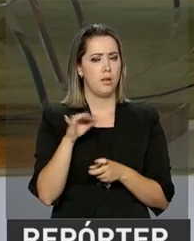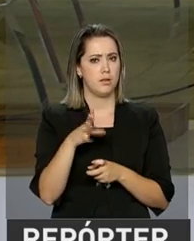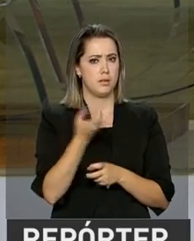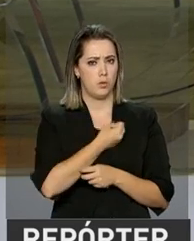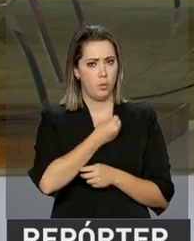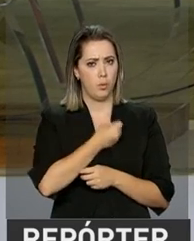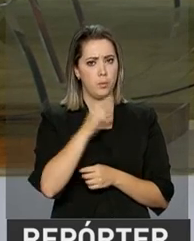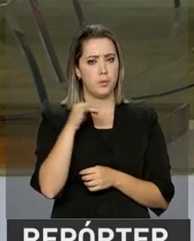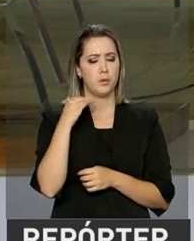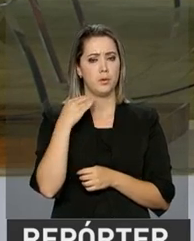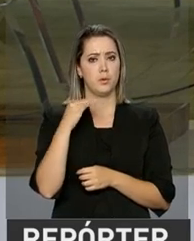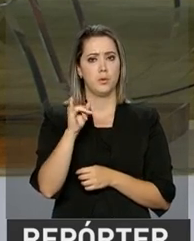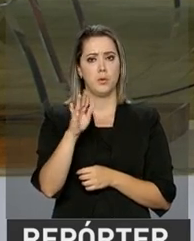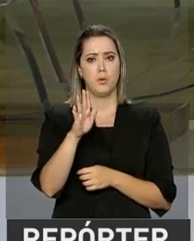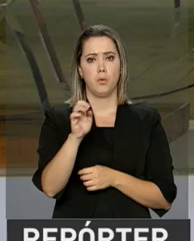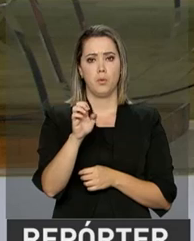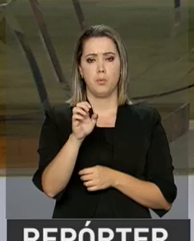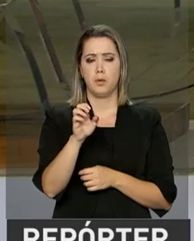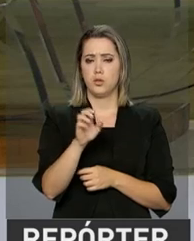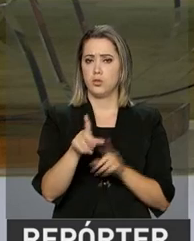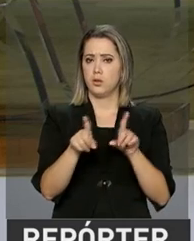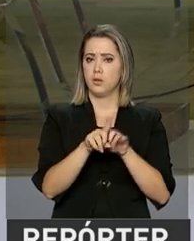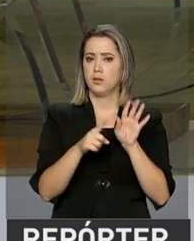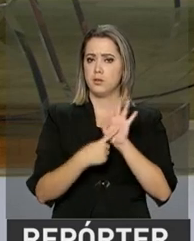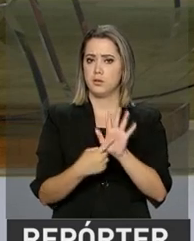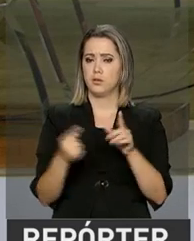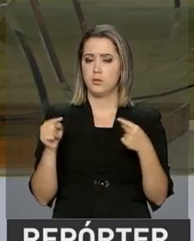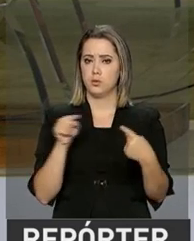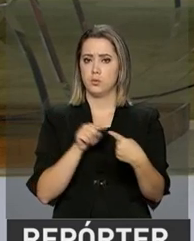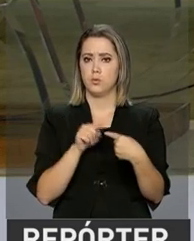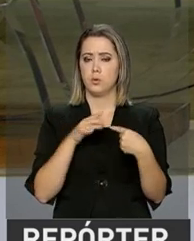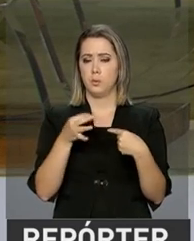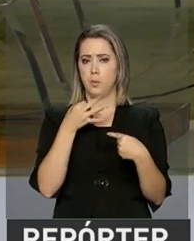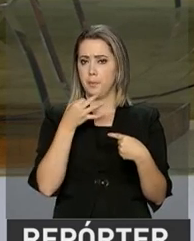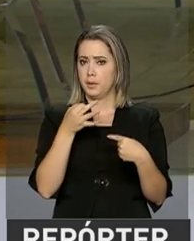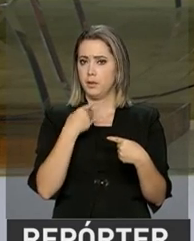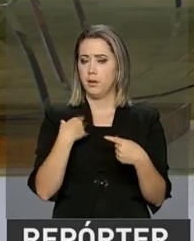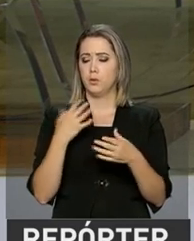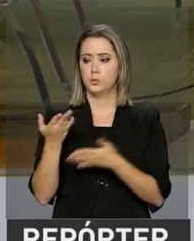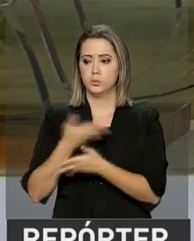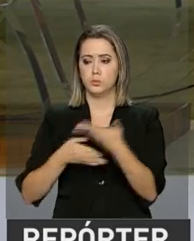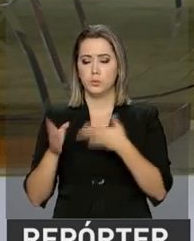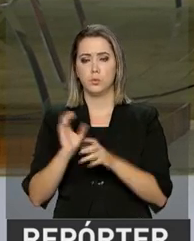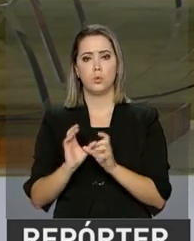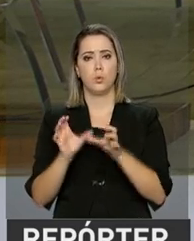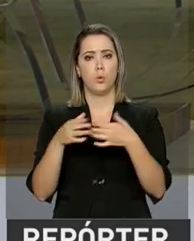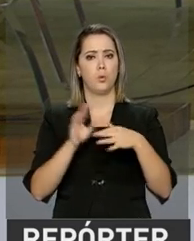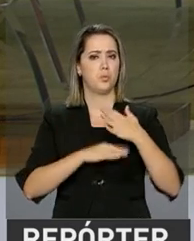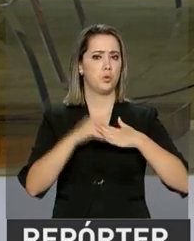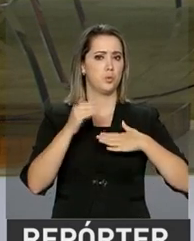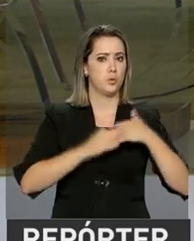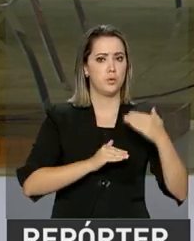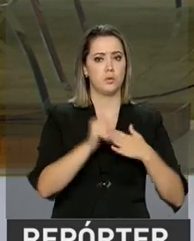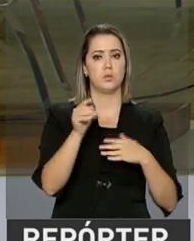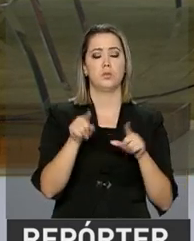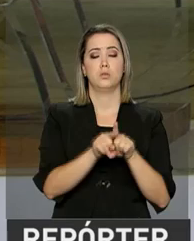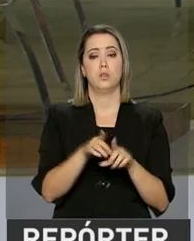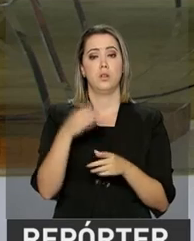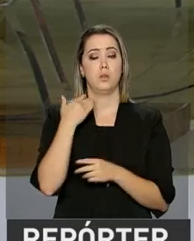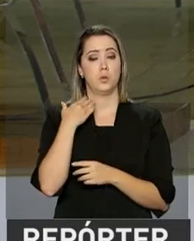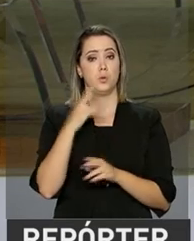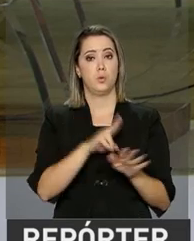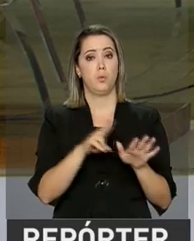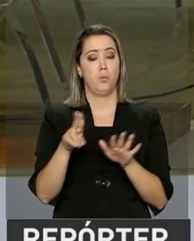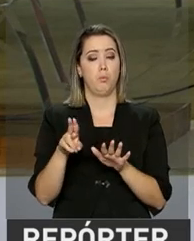do IBGE está em consonância com a opinião do mercado o boletim Focus desta semana prevê que